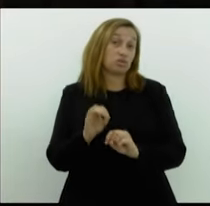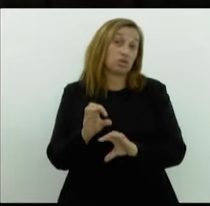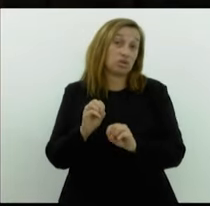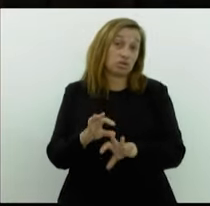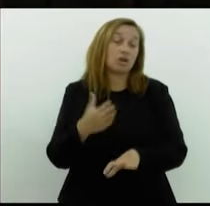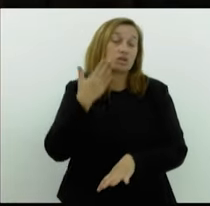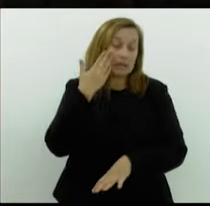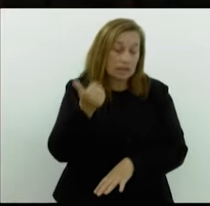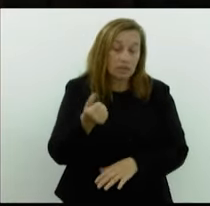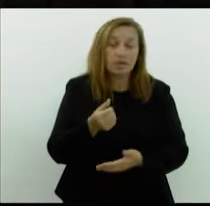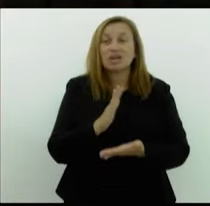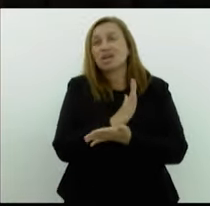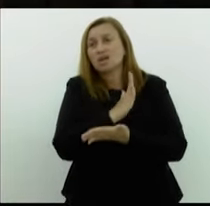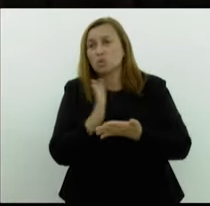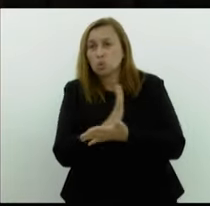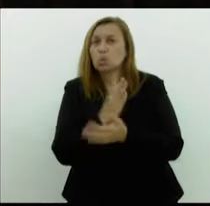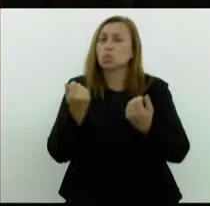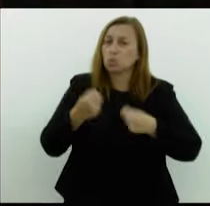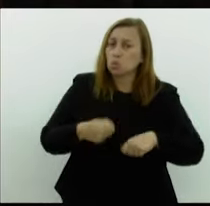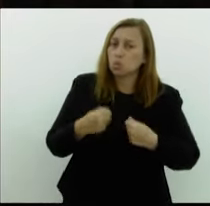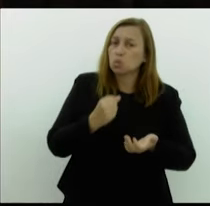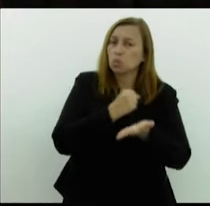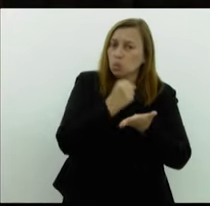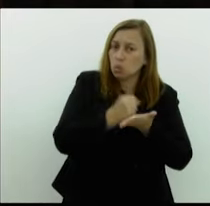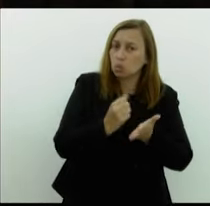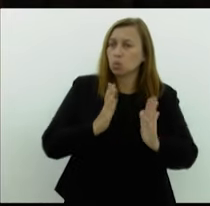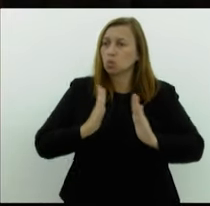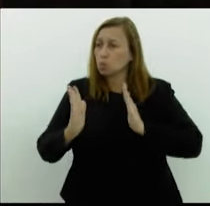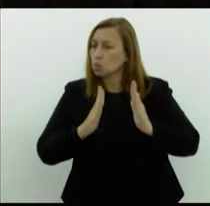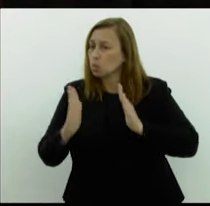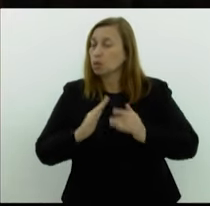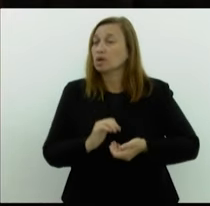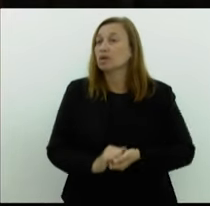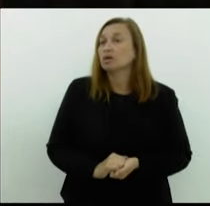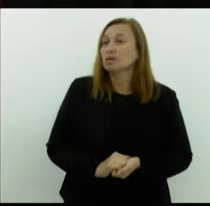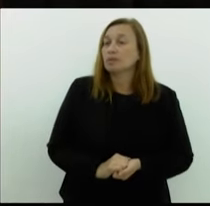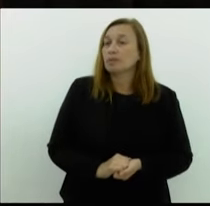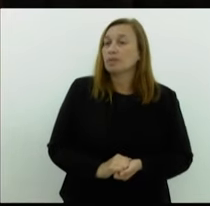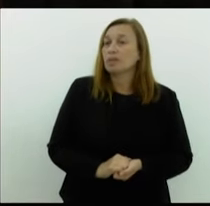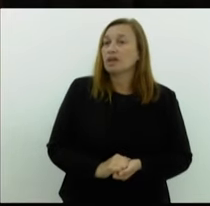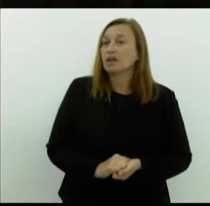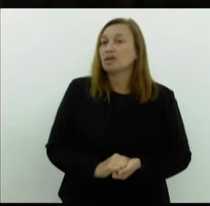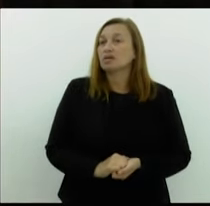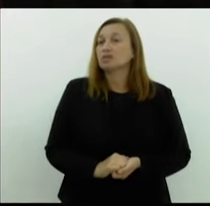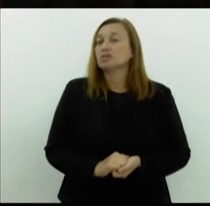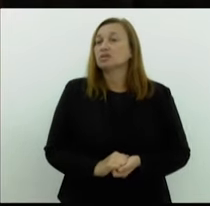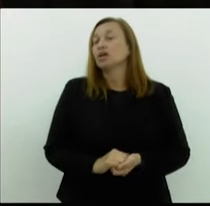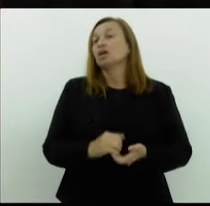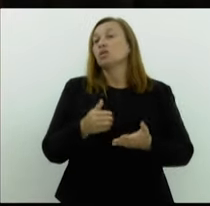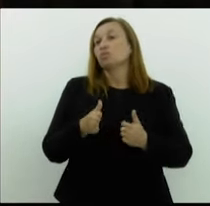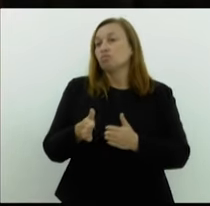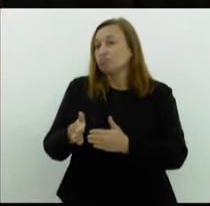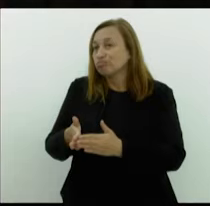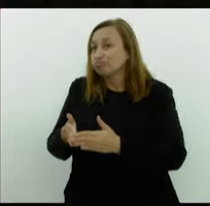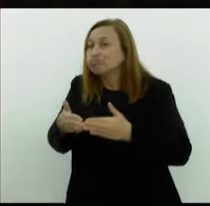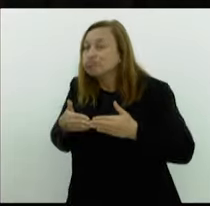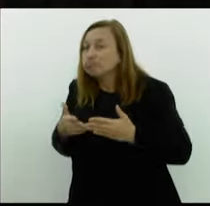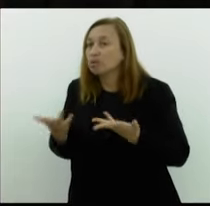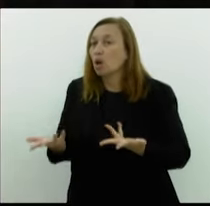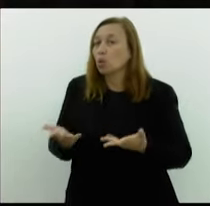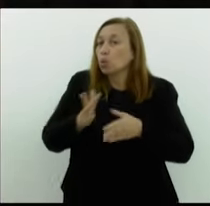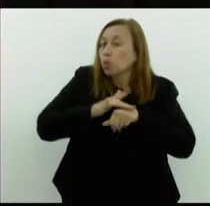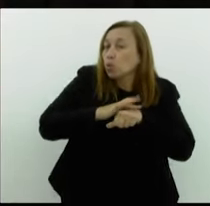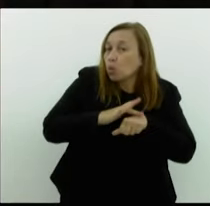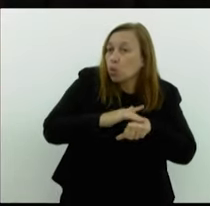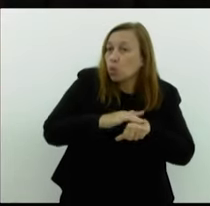gente sabe que muitas vezes são necessárias contratações temporárias pontuais para suprir um afastamento por licença, doença,